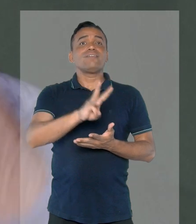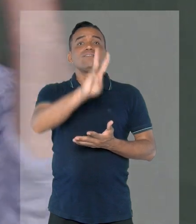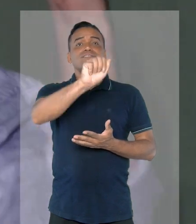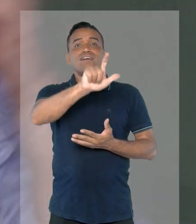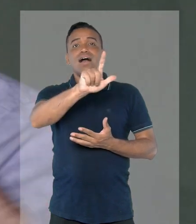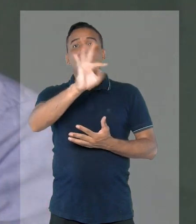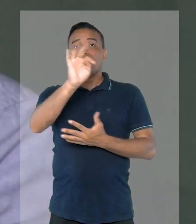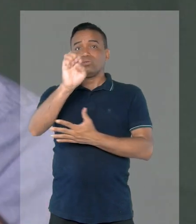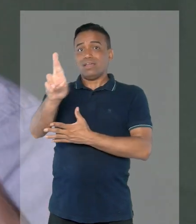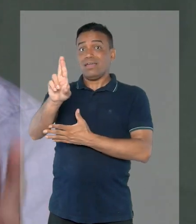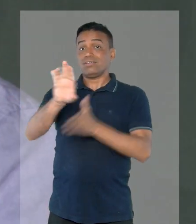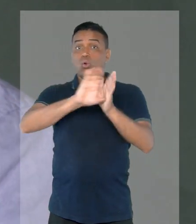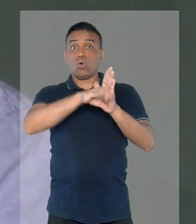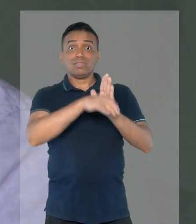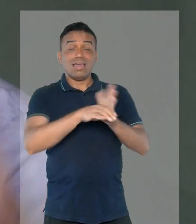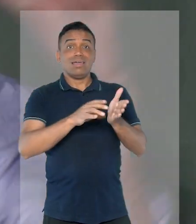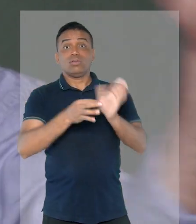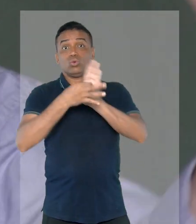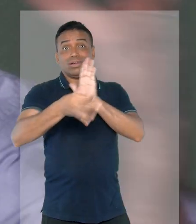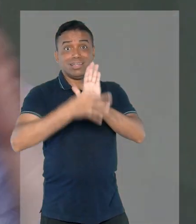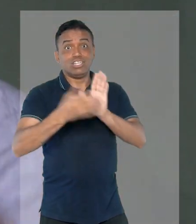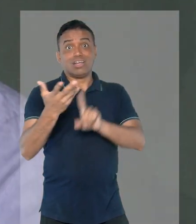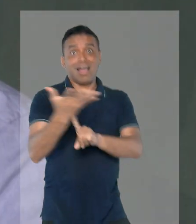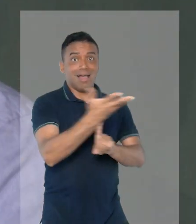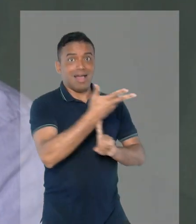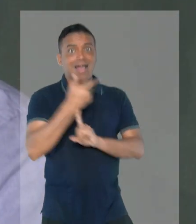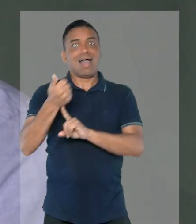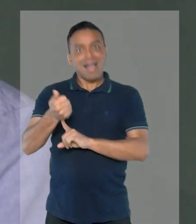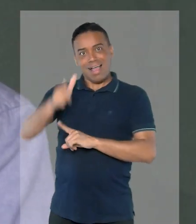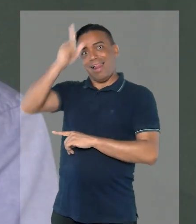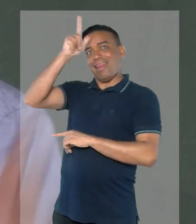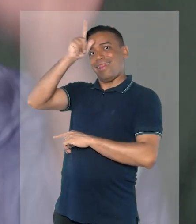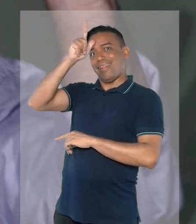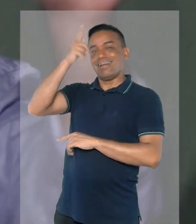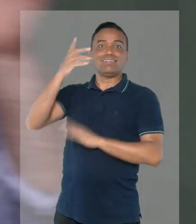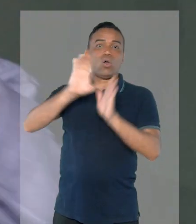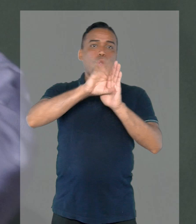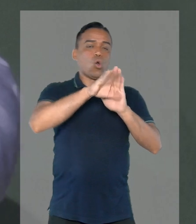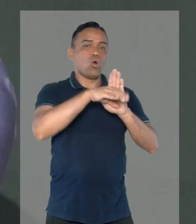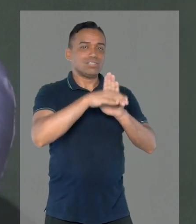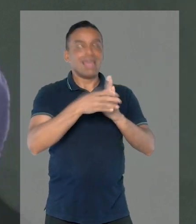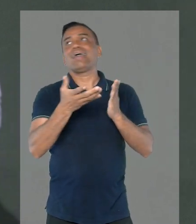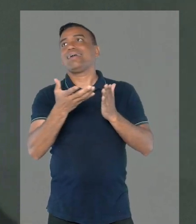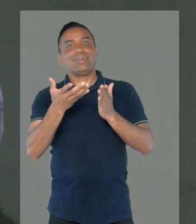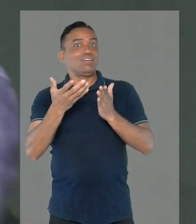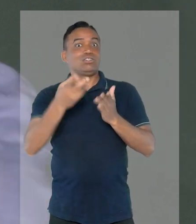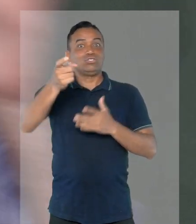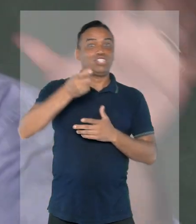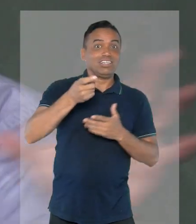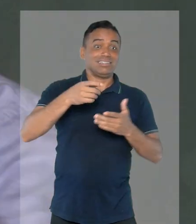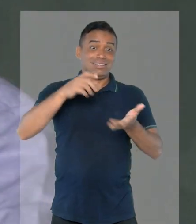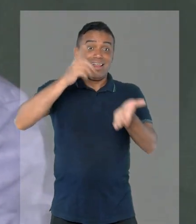o conceito de crítica de arte no romantismo alemão. Essa coisa assim de tese acadêmica, né? O conceito X na obra Y do autor